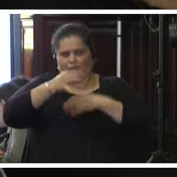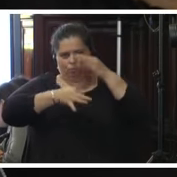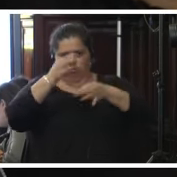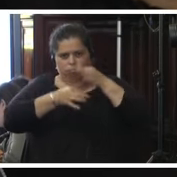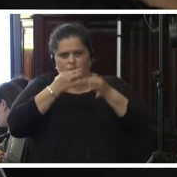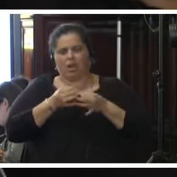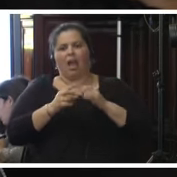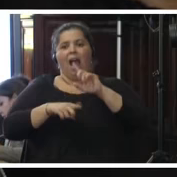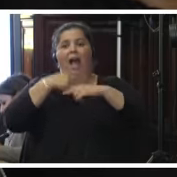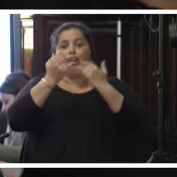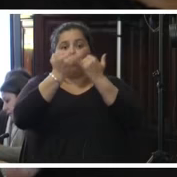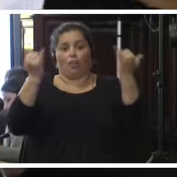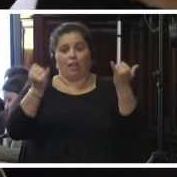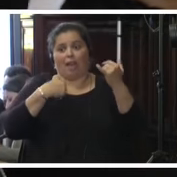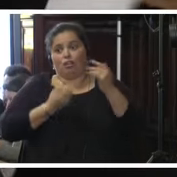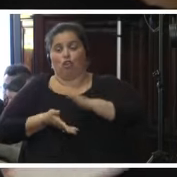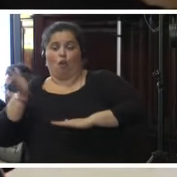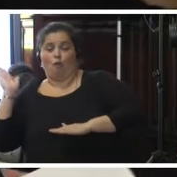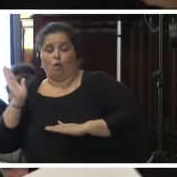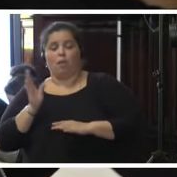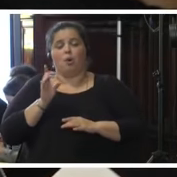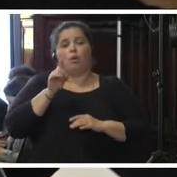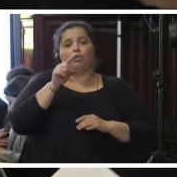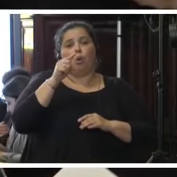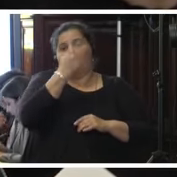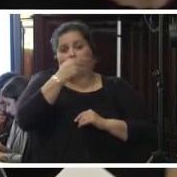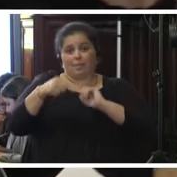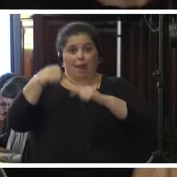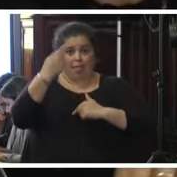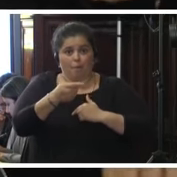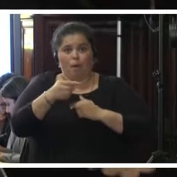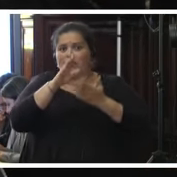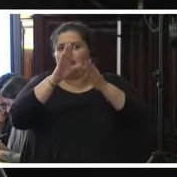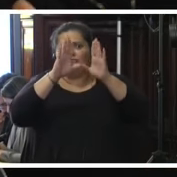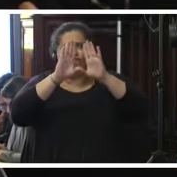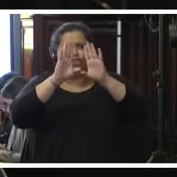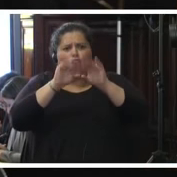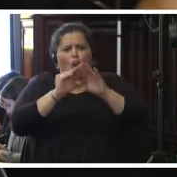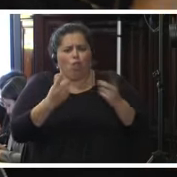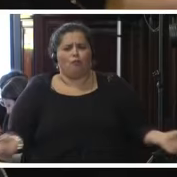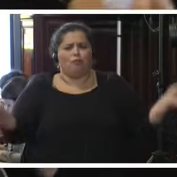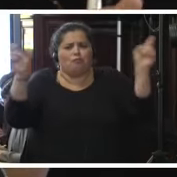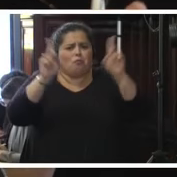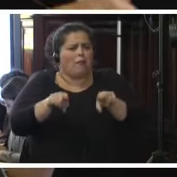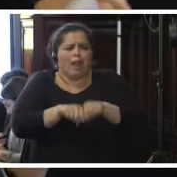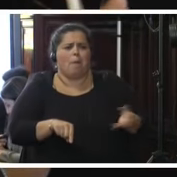uma semana, tudo havia voltado ao que era antes, porque esse emprego é desgastante, perigoso e inócuo.